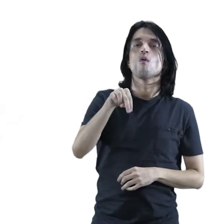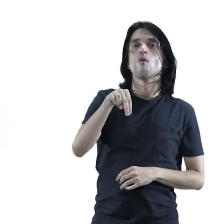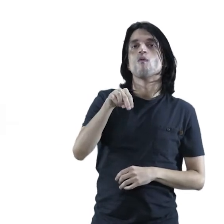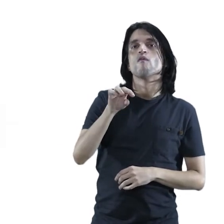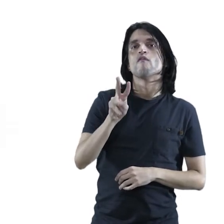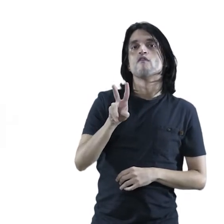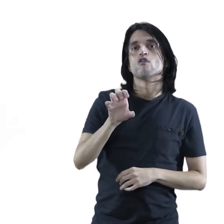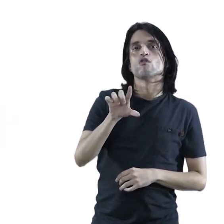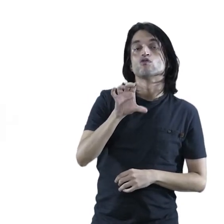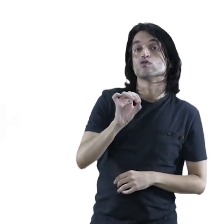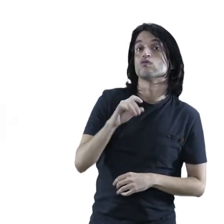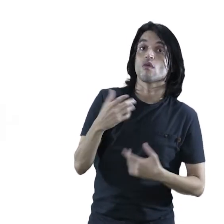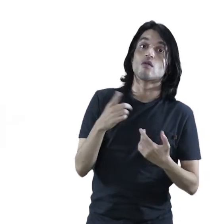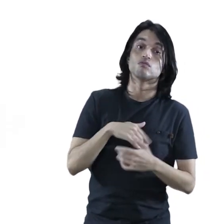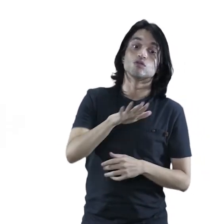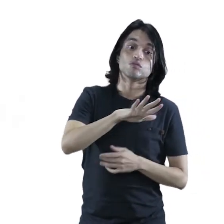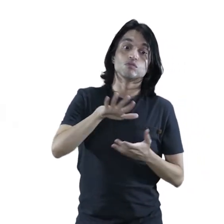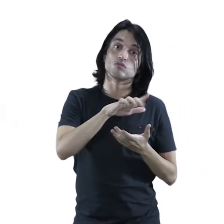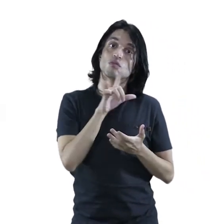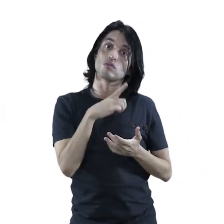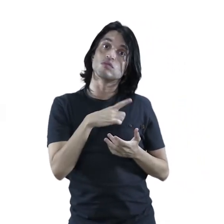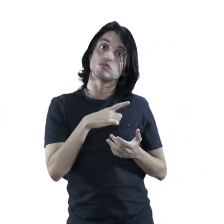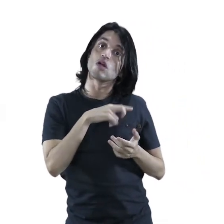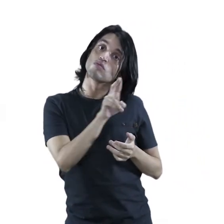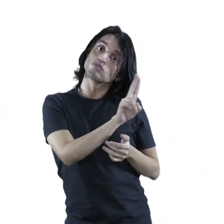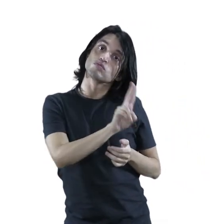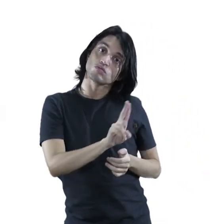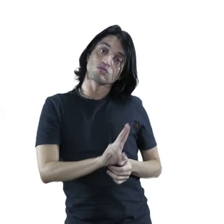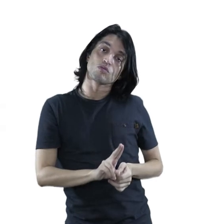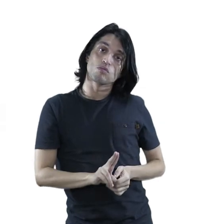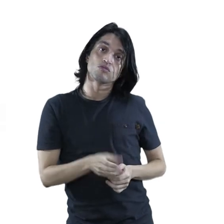polígono, então essa figura é chamada não convexa.